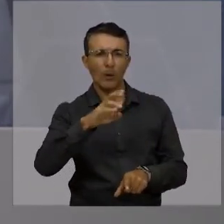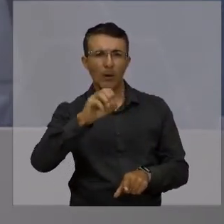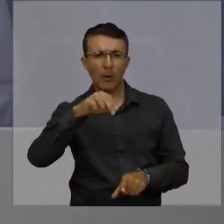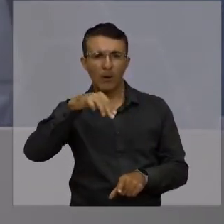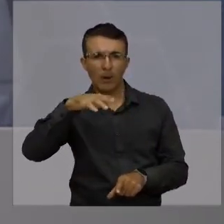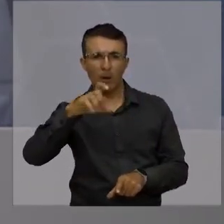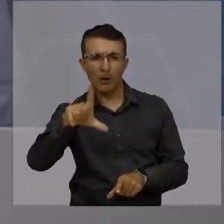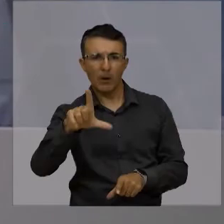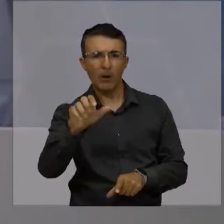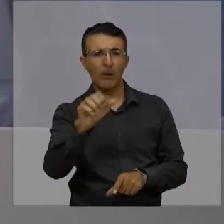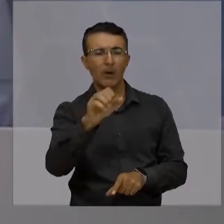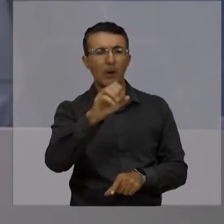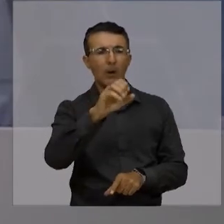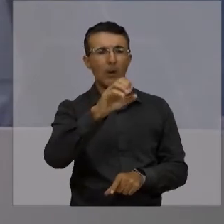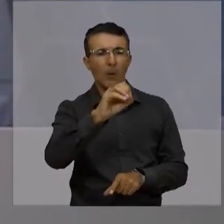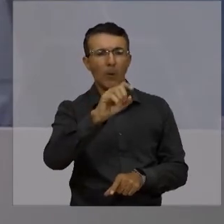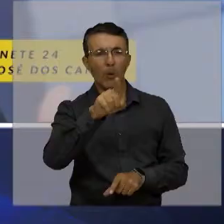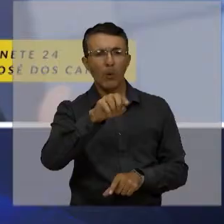que colocasse a primeira